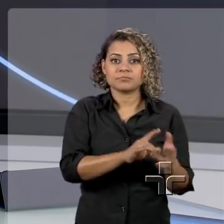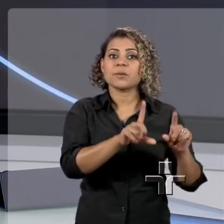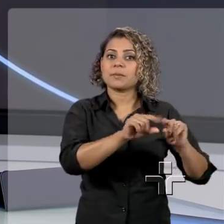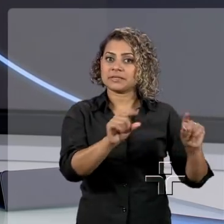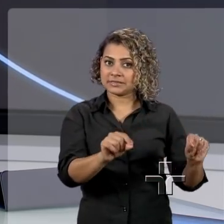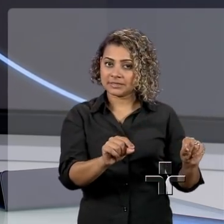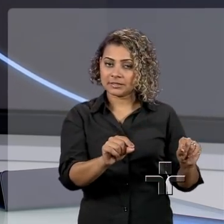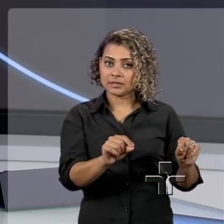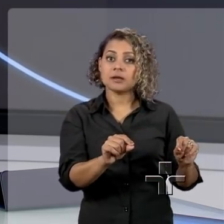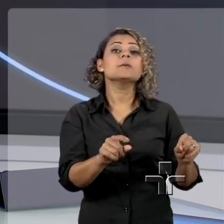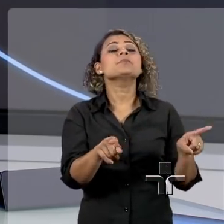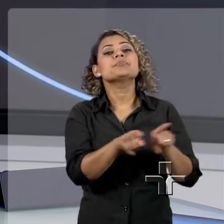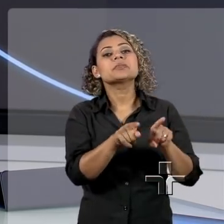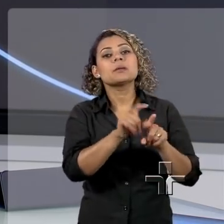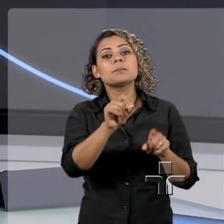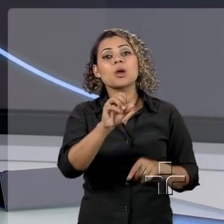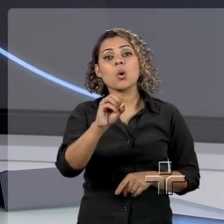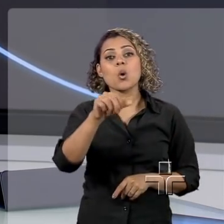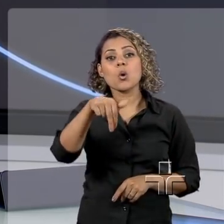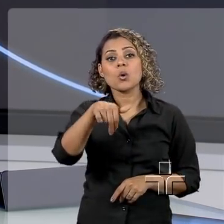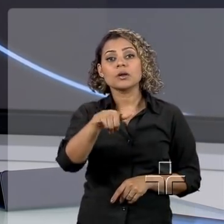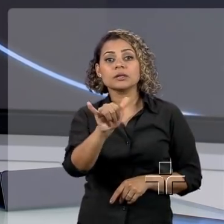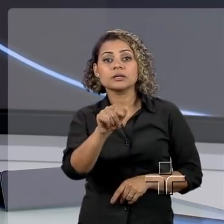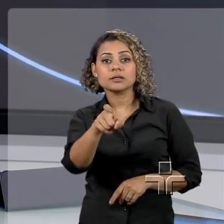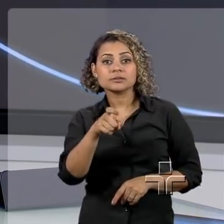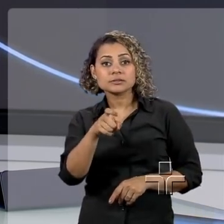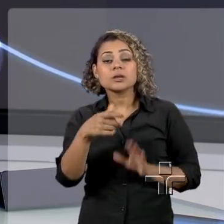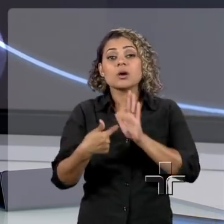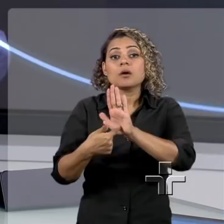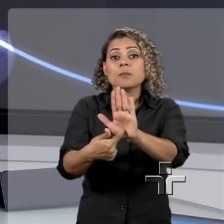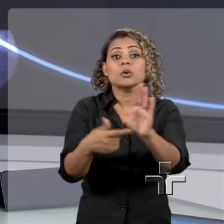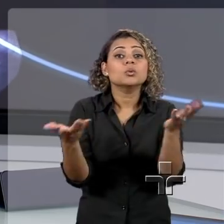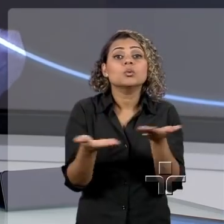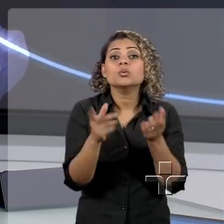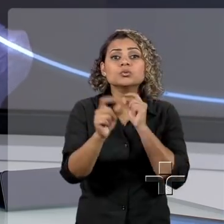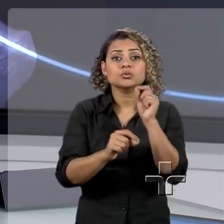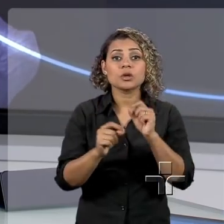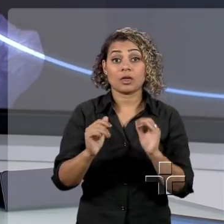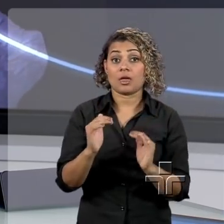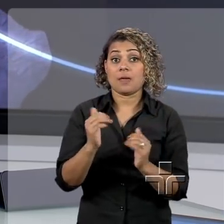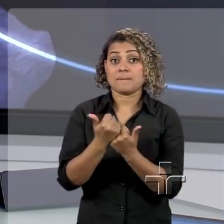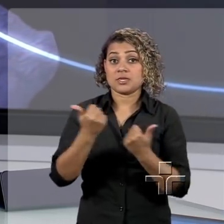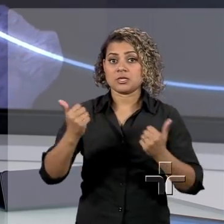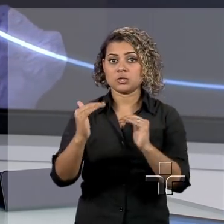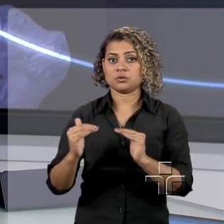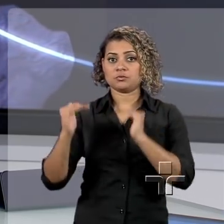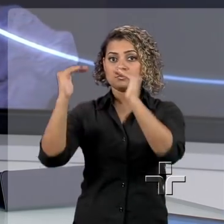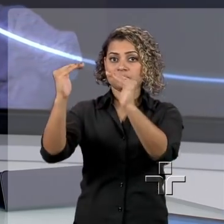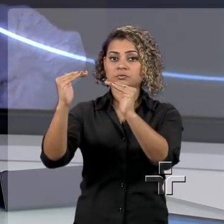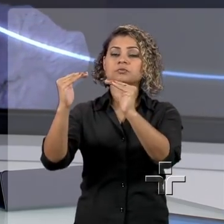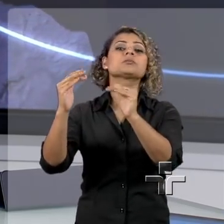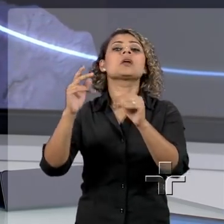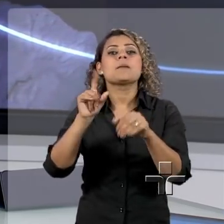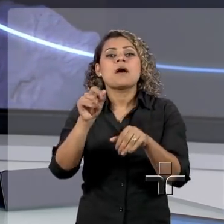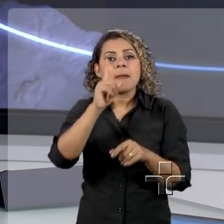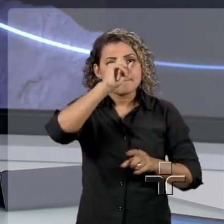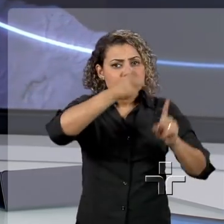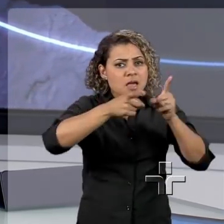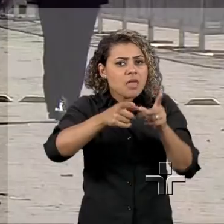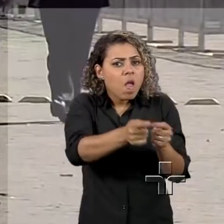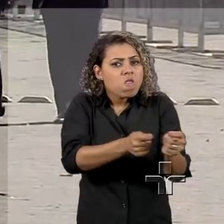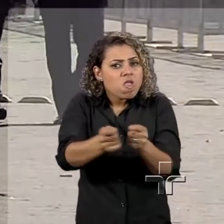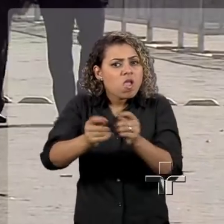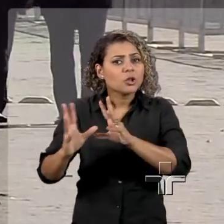Brasília. O deputado Onyx Lorenzoni foi nomeado ministro extraordinário de transição para coordenar todo o